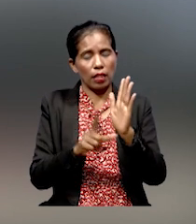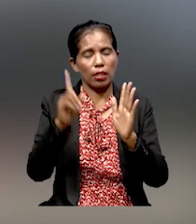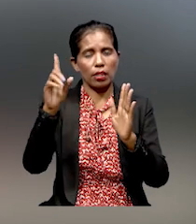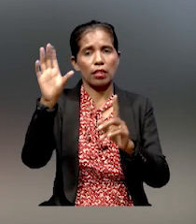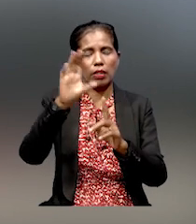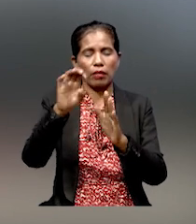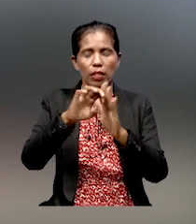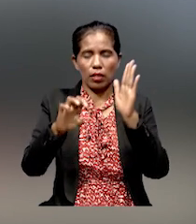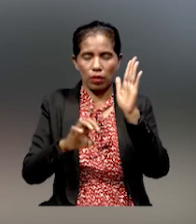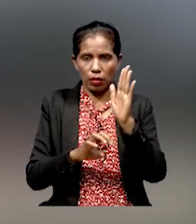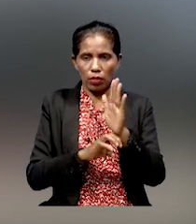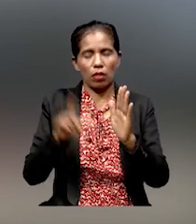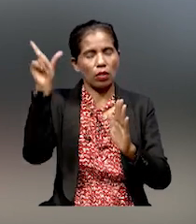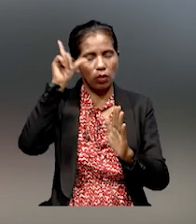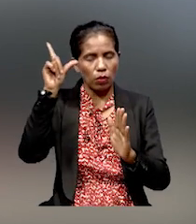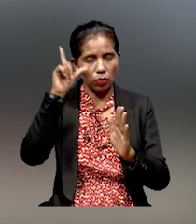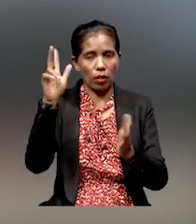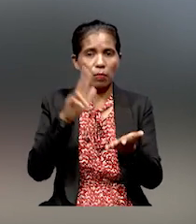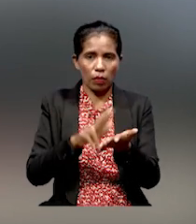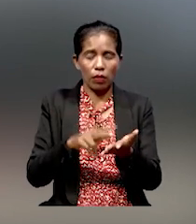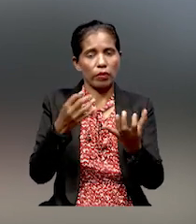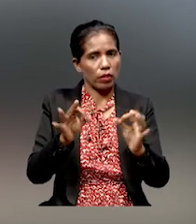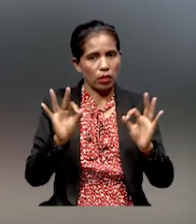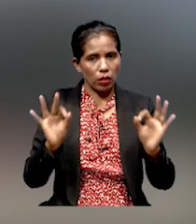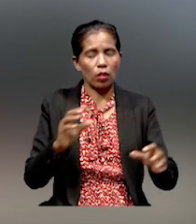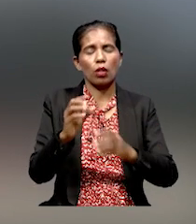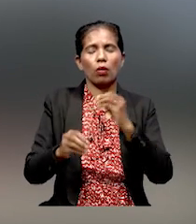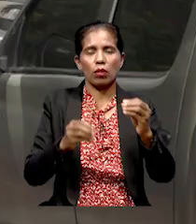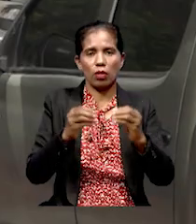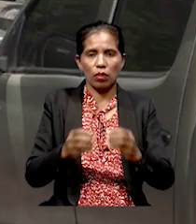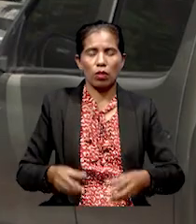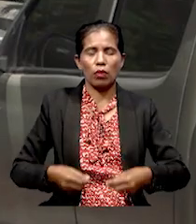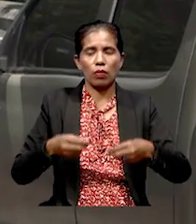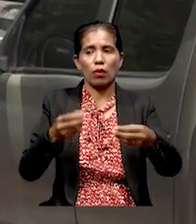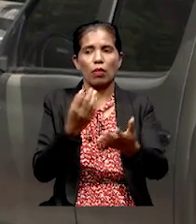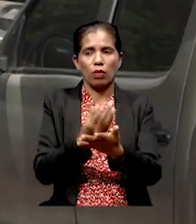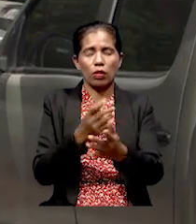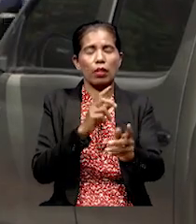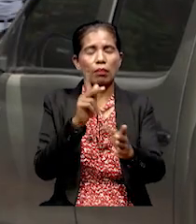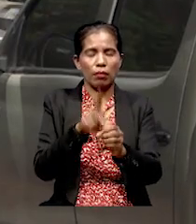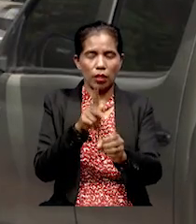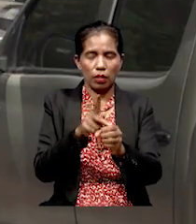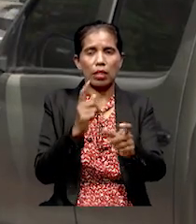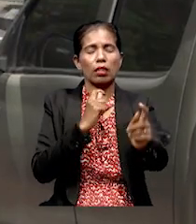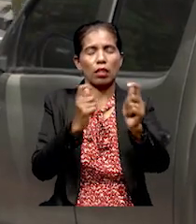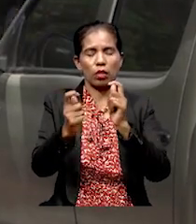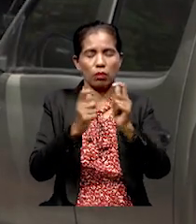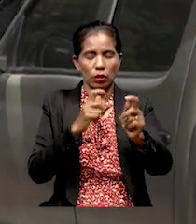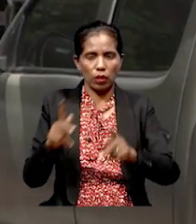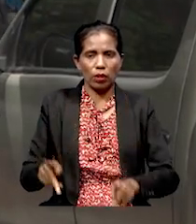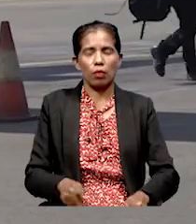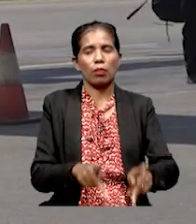Estado Francisco Guterres Luolo promulga ona, com a ba atribuição subsídio ba operadores transportes